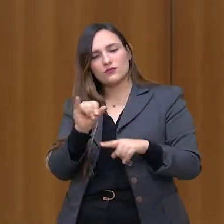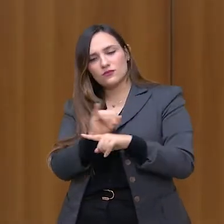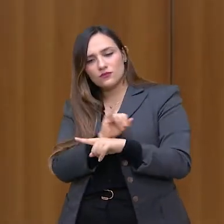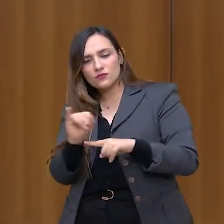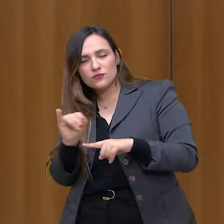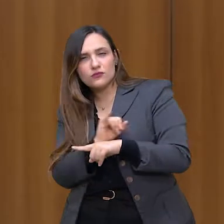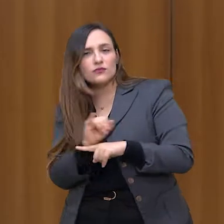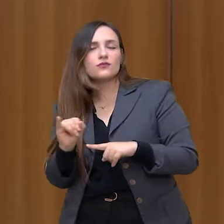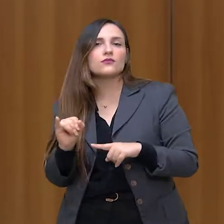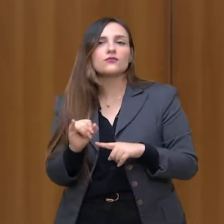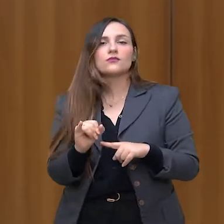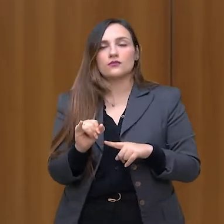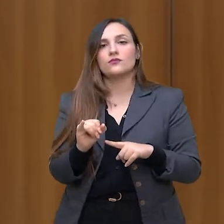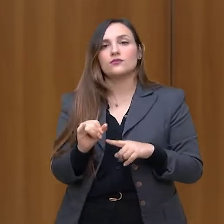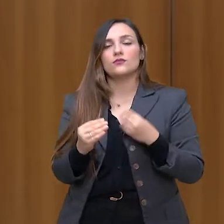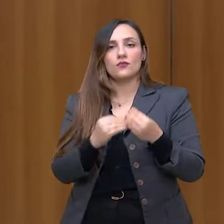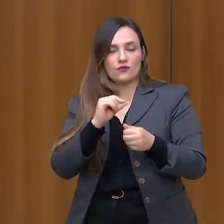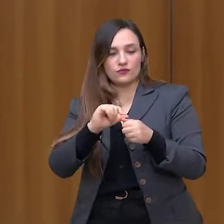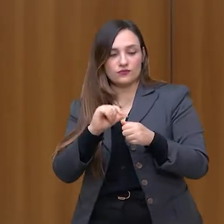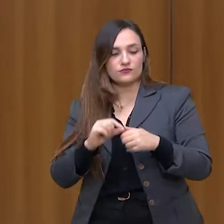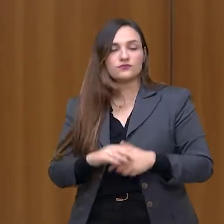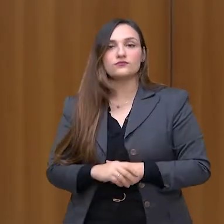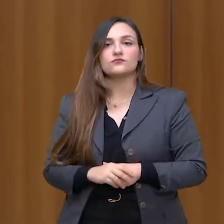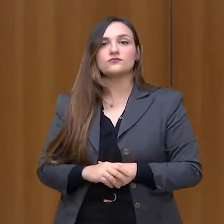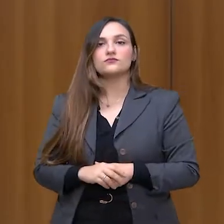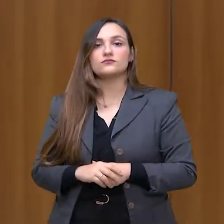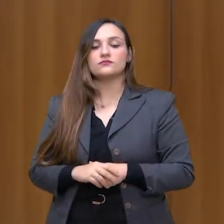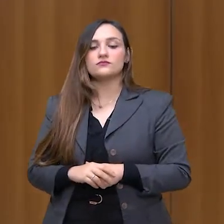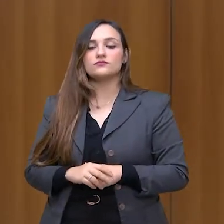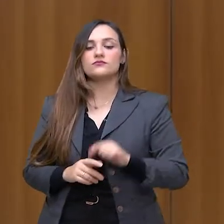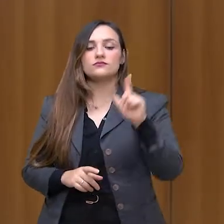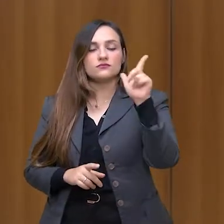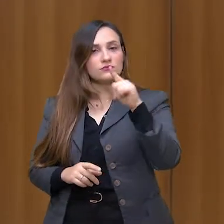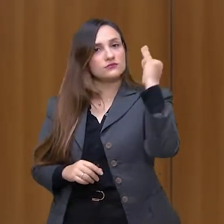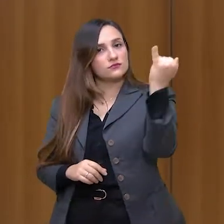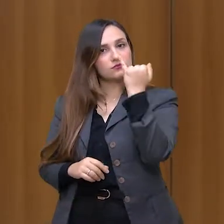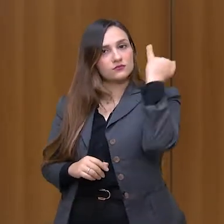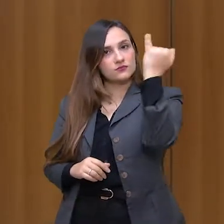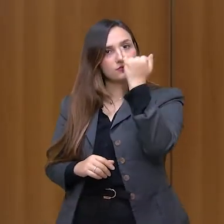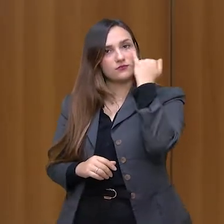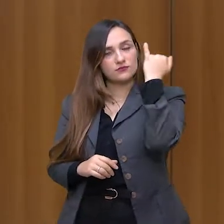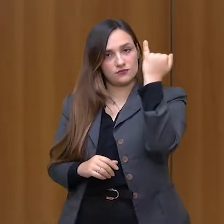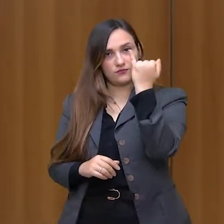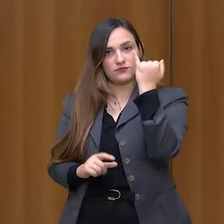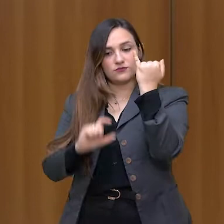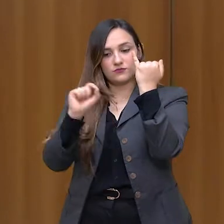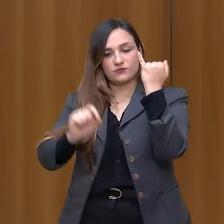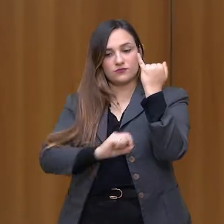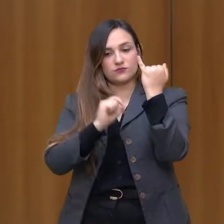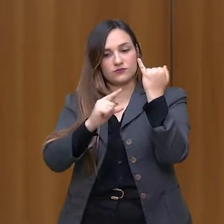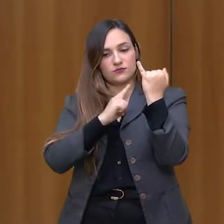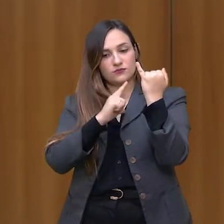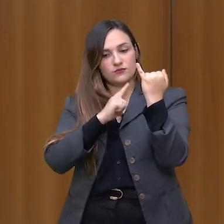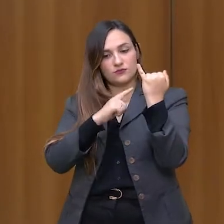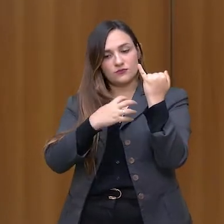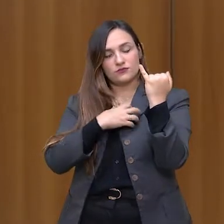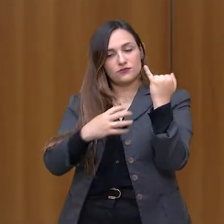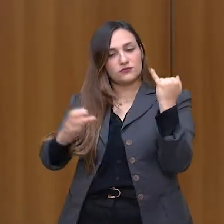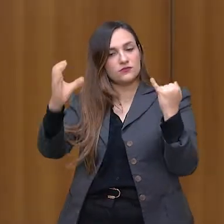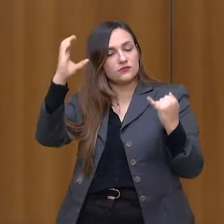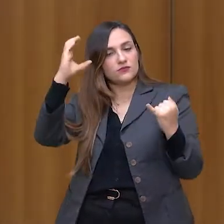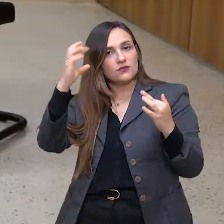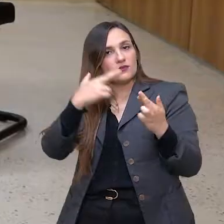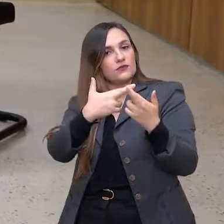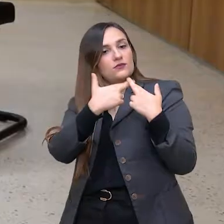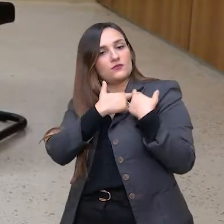seus programas estratégicos, seus planos de ação, né? Então, e é importante que esteja a responsabilidade